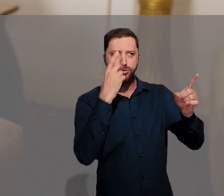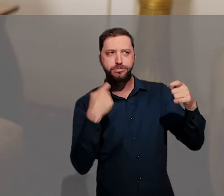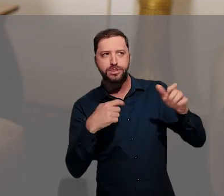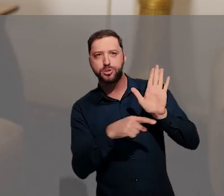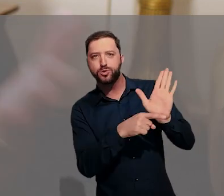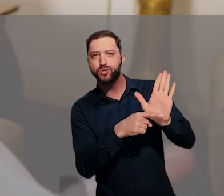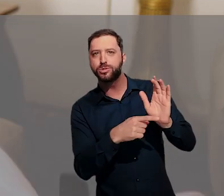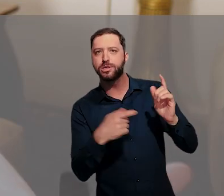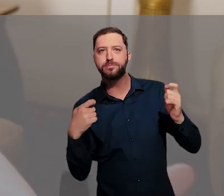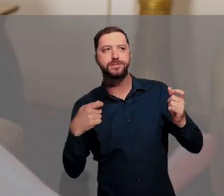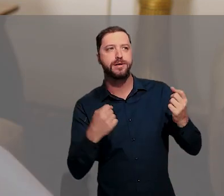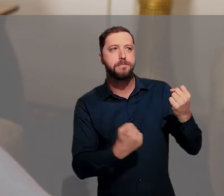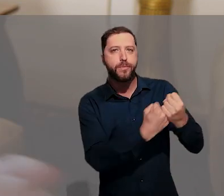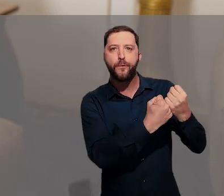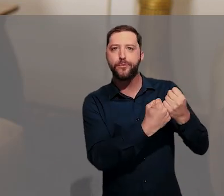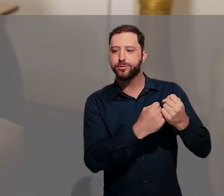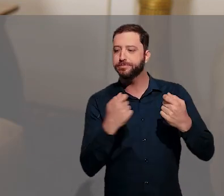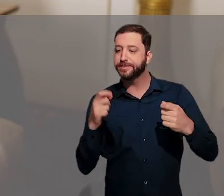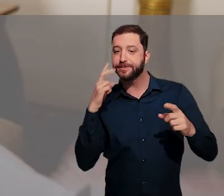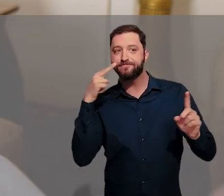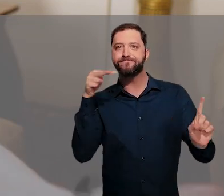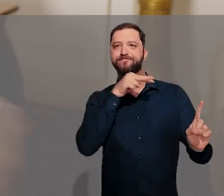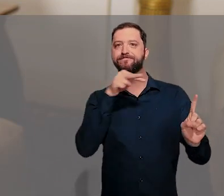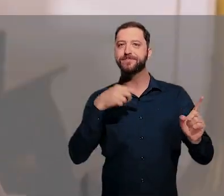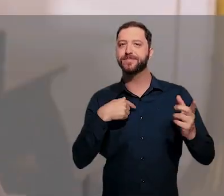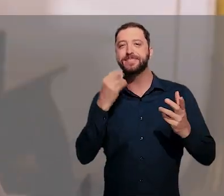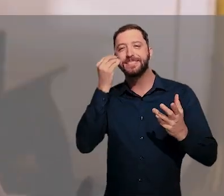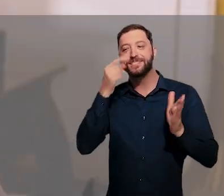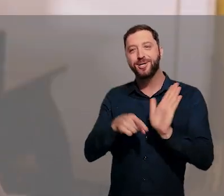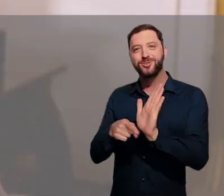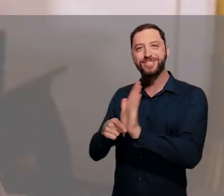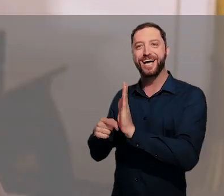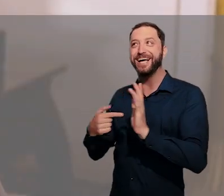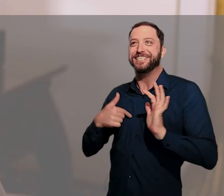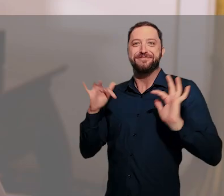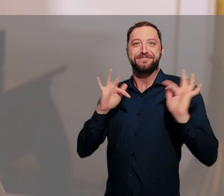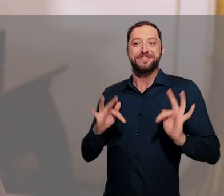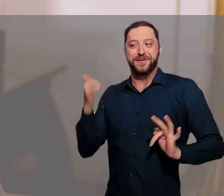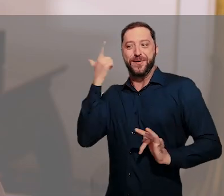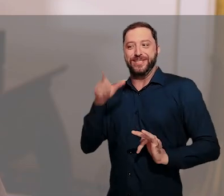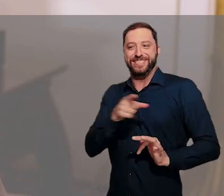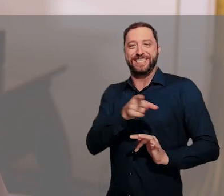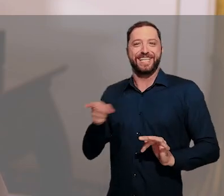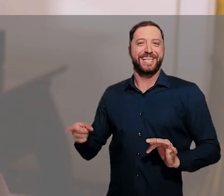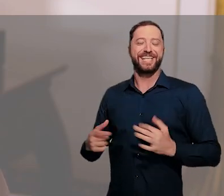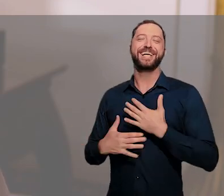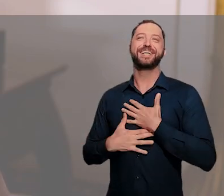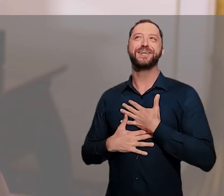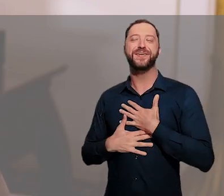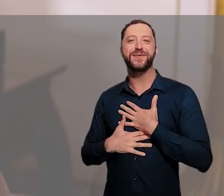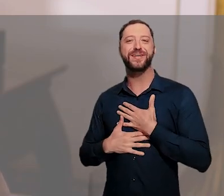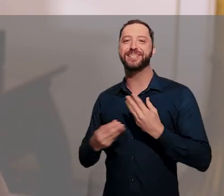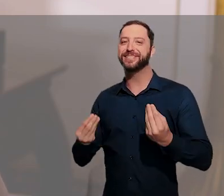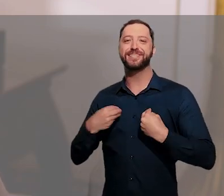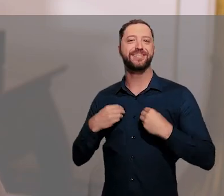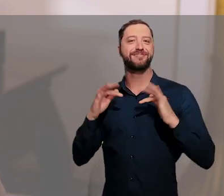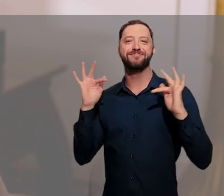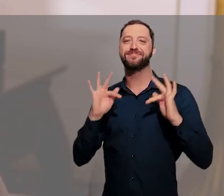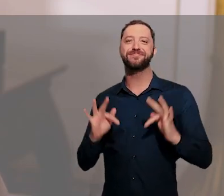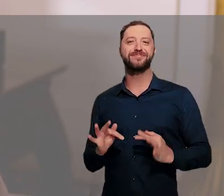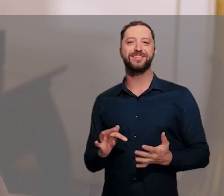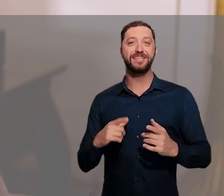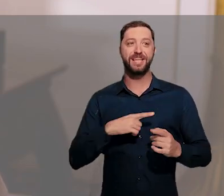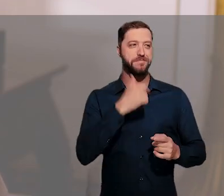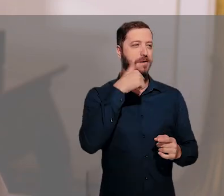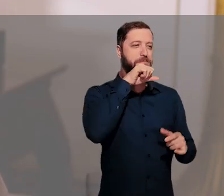atenção que o fulaninho de tal está precisando de uma ajuda, está precisando de uma mão. E a minha maior alegria é conseguir ver que eu passei essa mensagem. Que